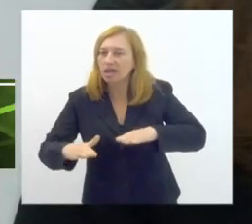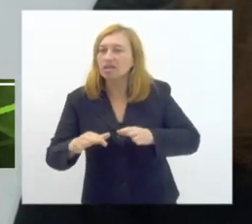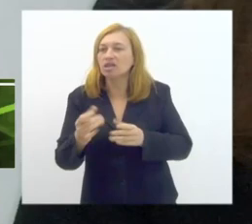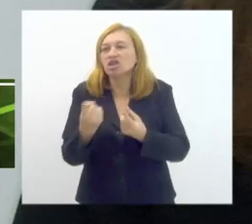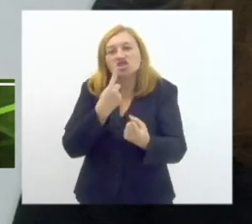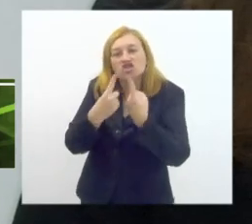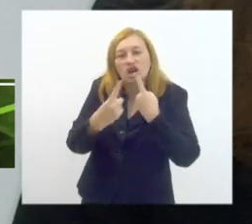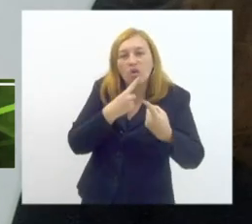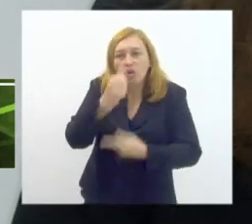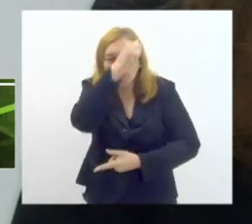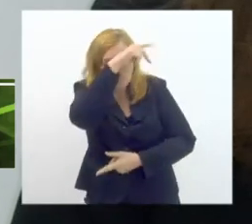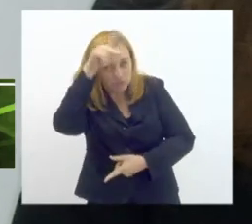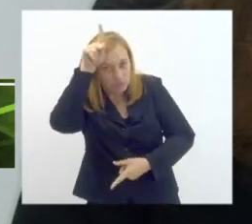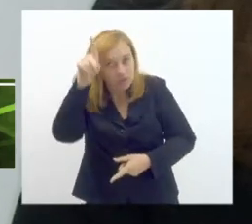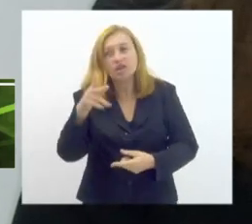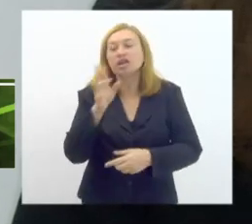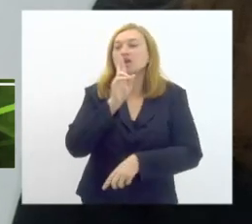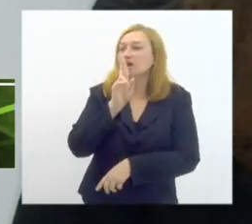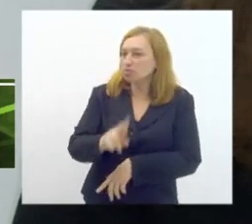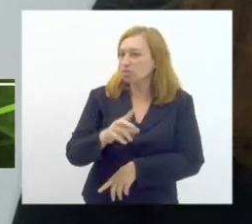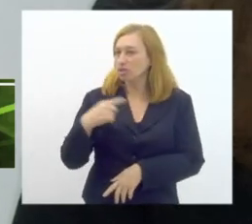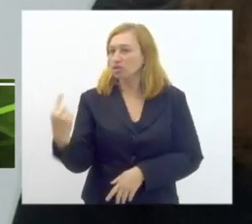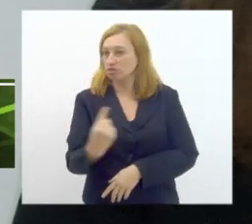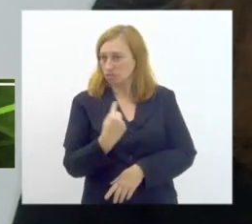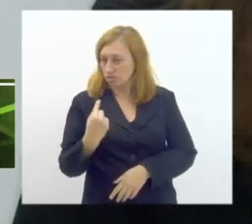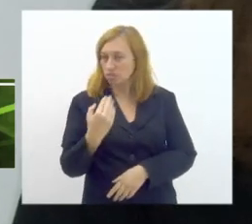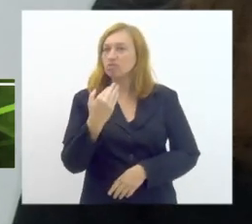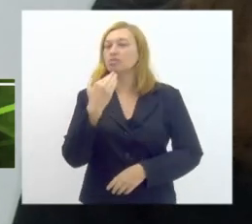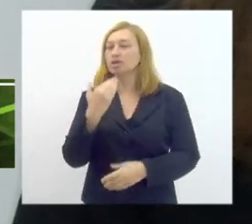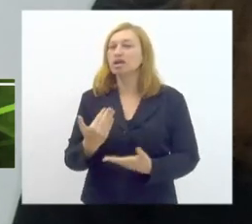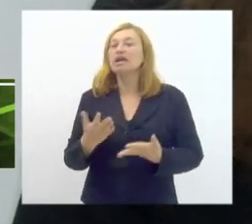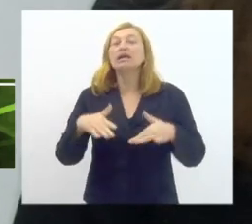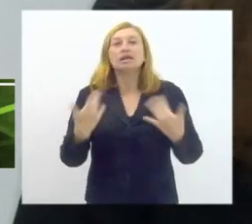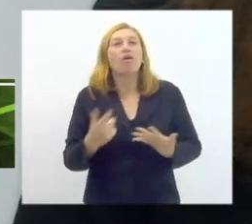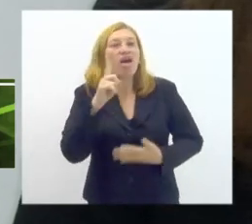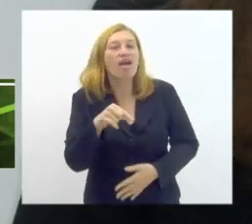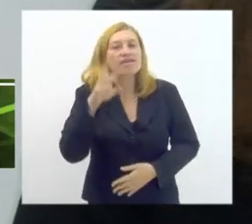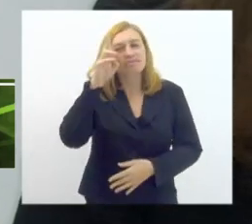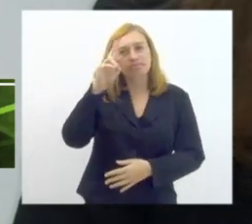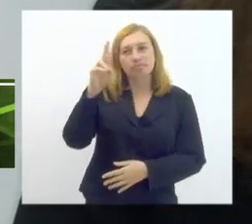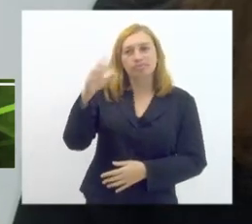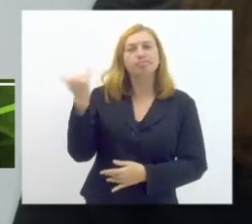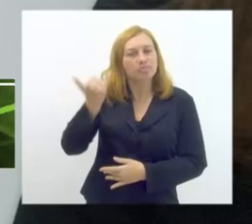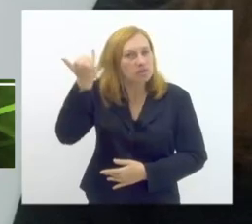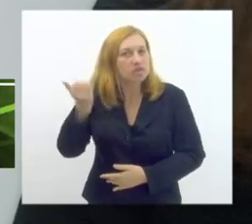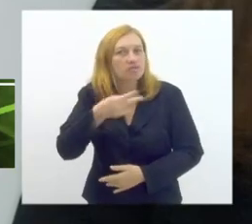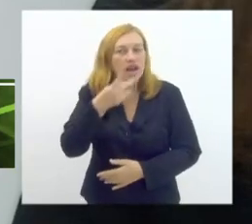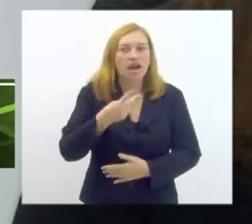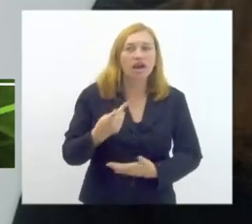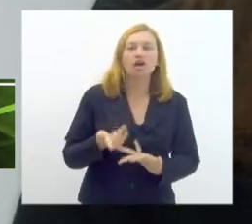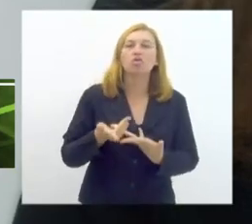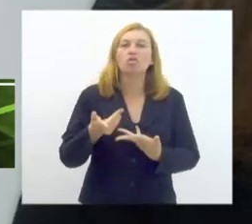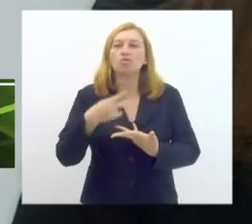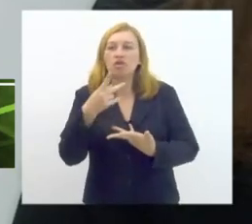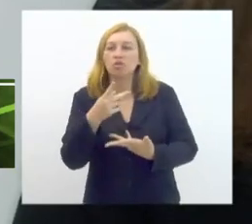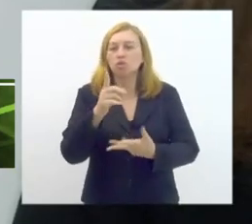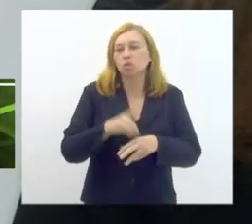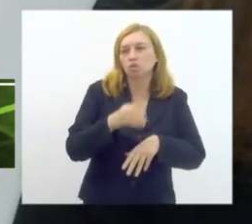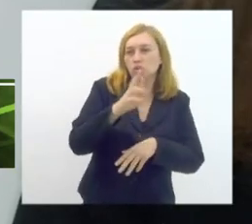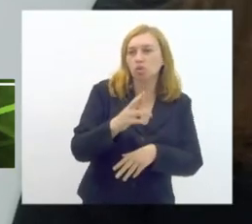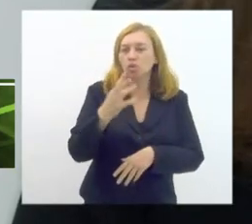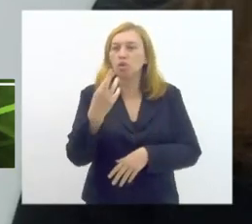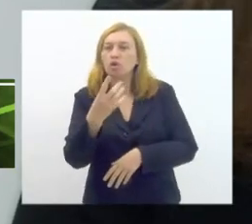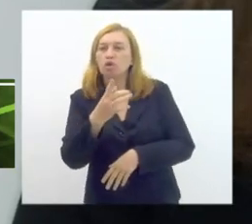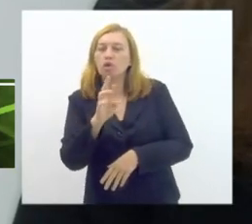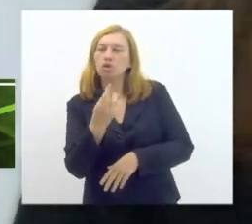com os prefeitos e que responde às nossas demandas. Então, isso é importante destacar, porque, como disse aqui o doutor Rodrigo, a